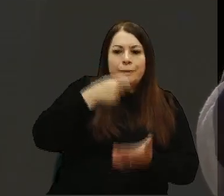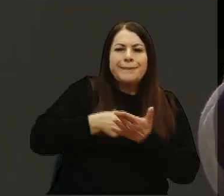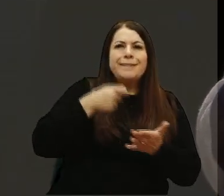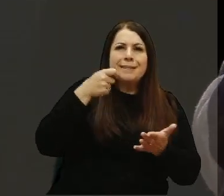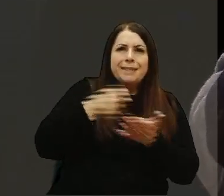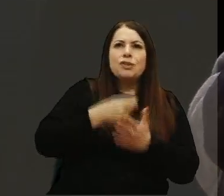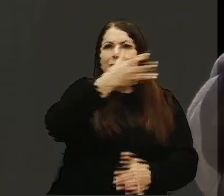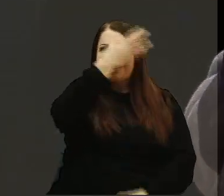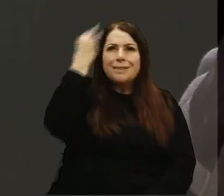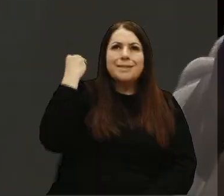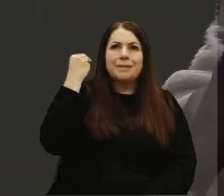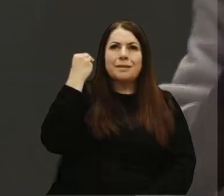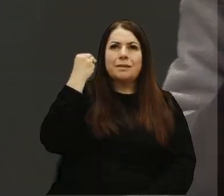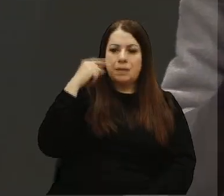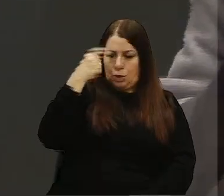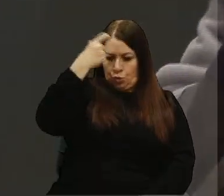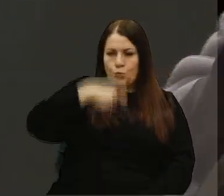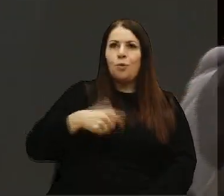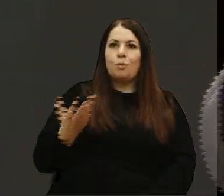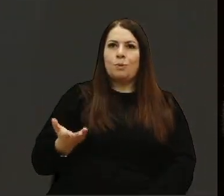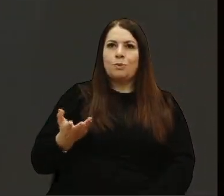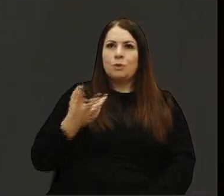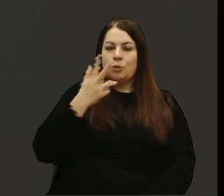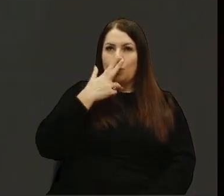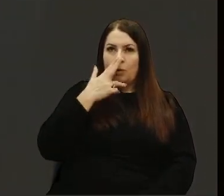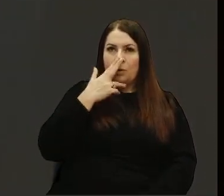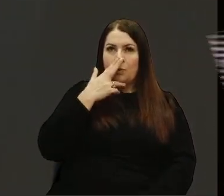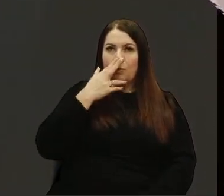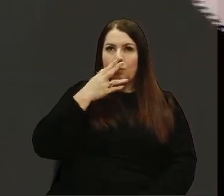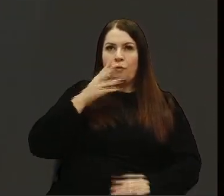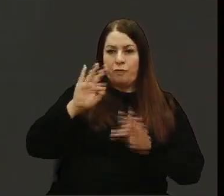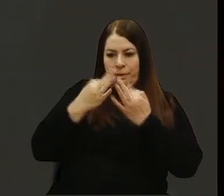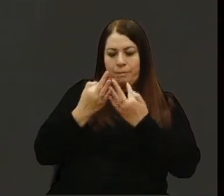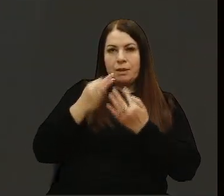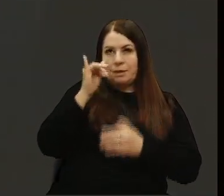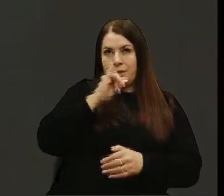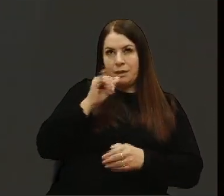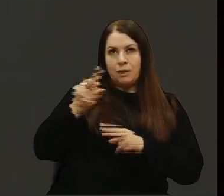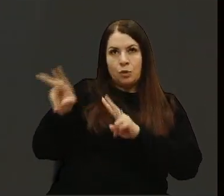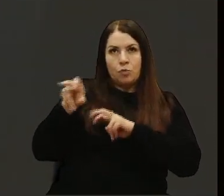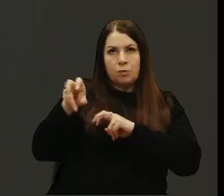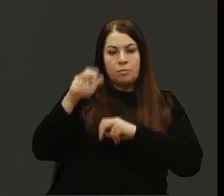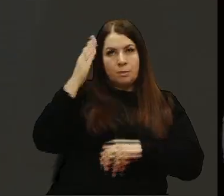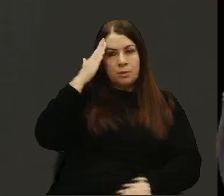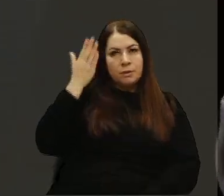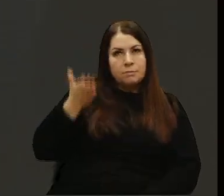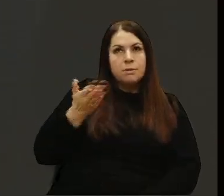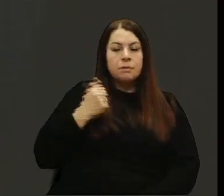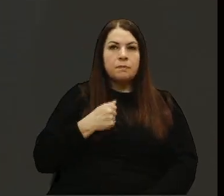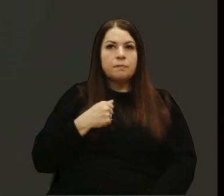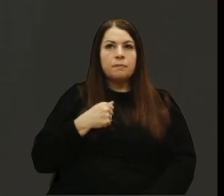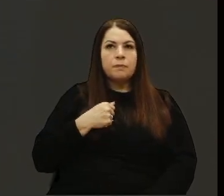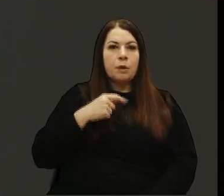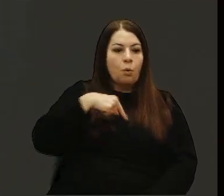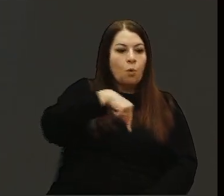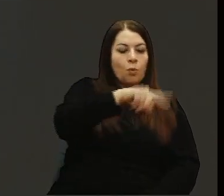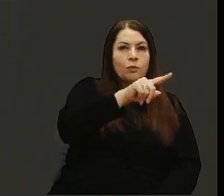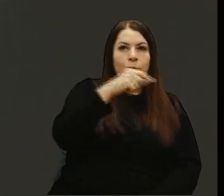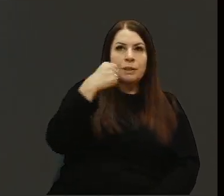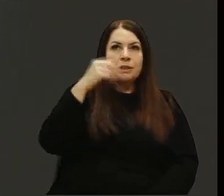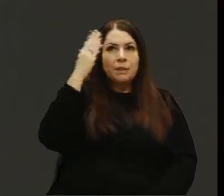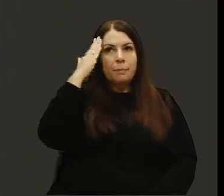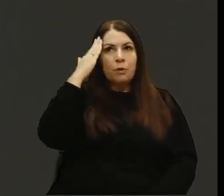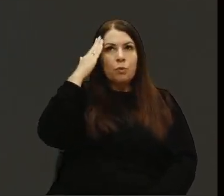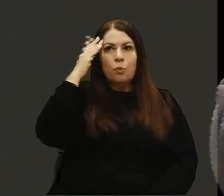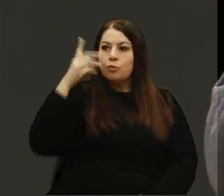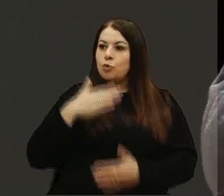em esquecer quem somos. Aqueles como eu, são descendentes de italianos, falam nas colônias que para saber para onde se vai é preciso saber de